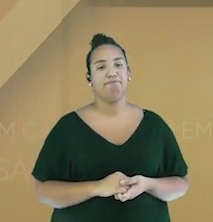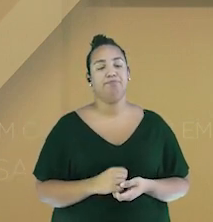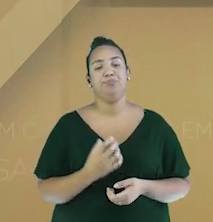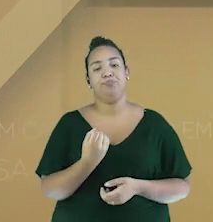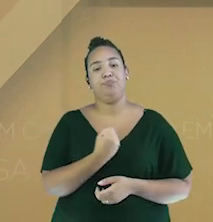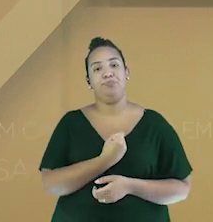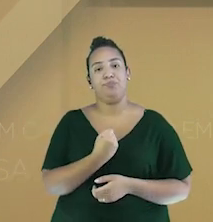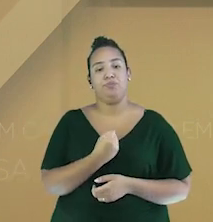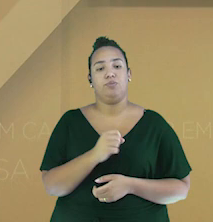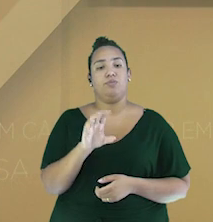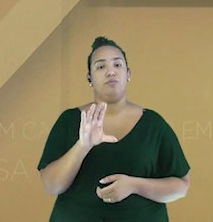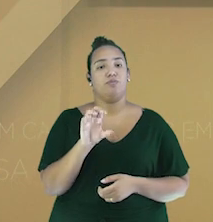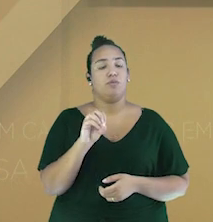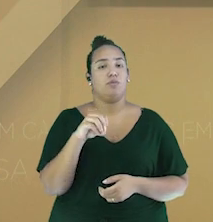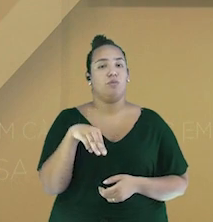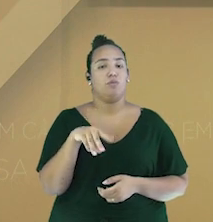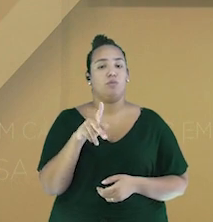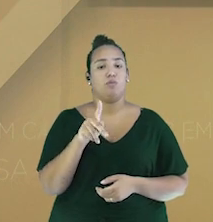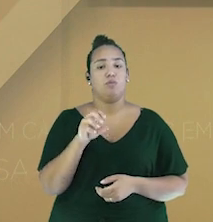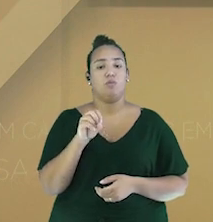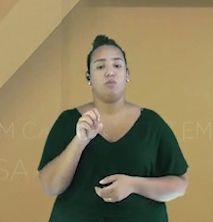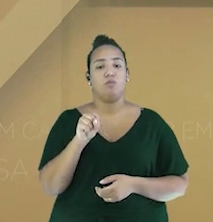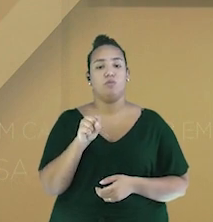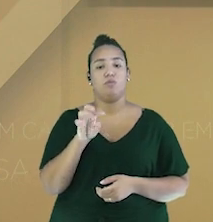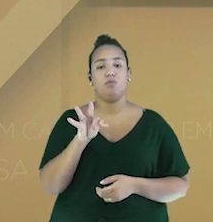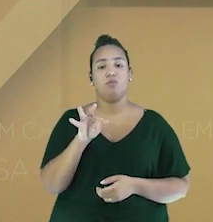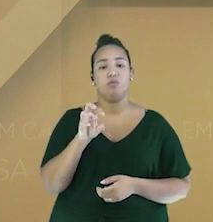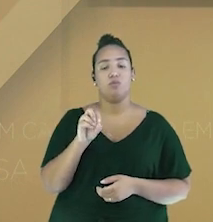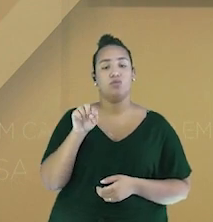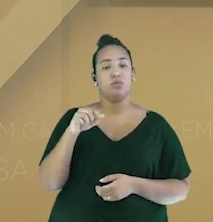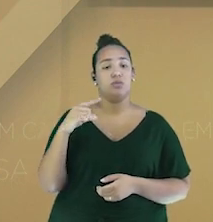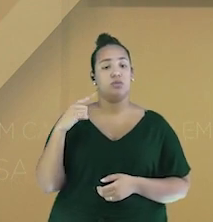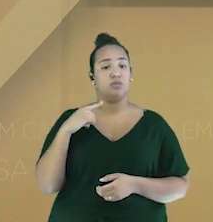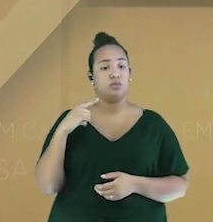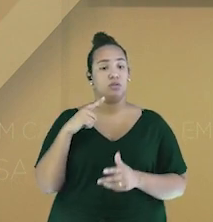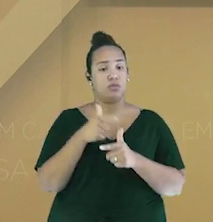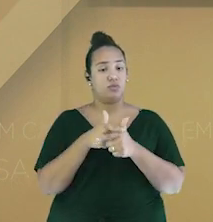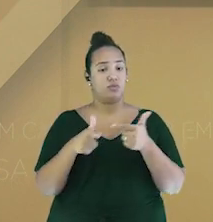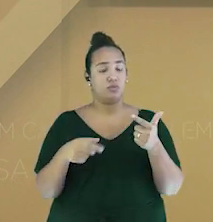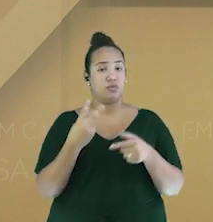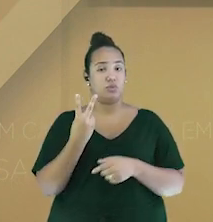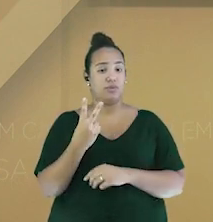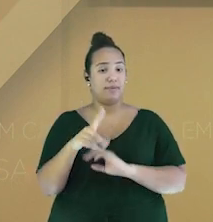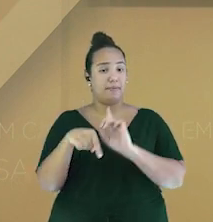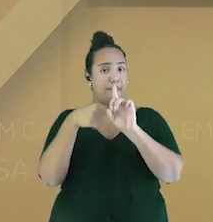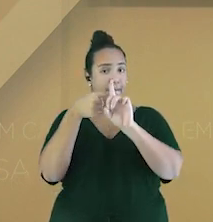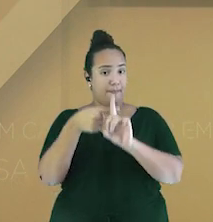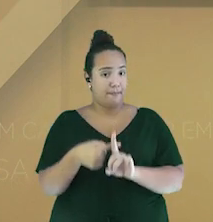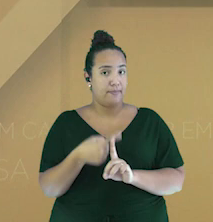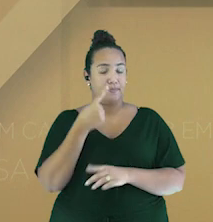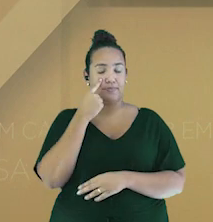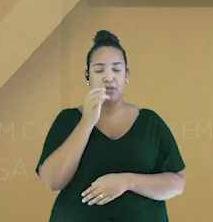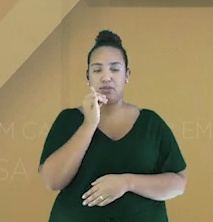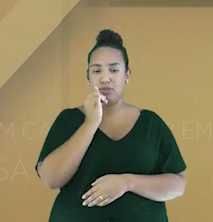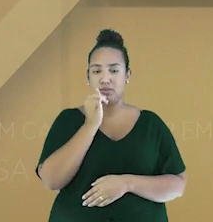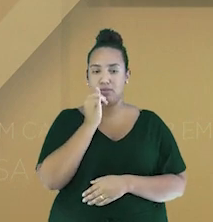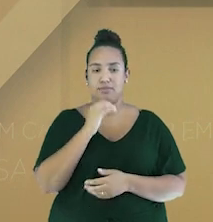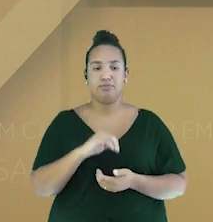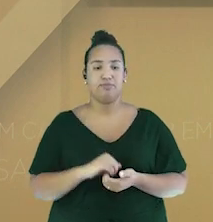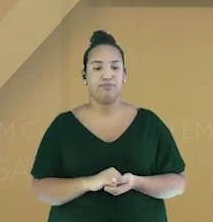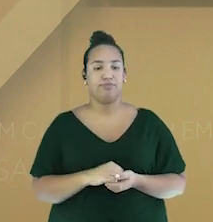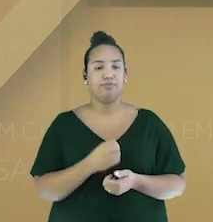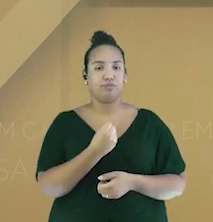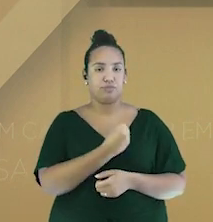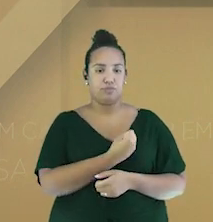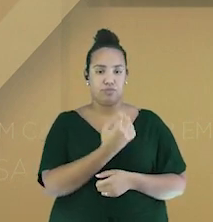Números compostos são números que possuem mais de 2 divisores distintos. Vamos ver um exemplo. O número